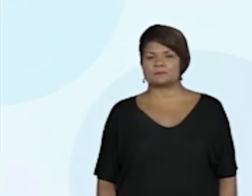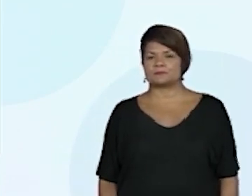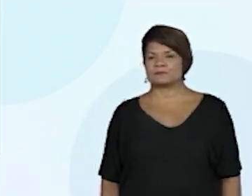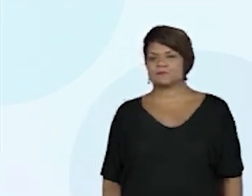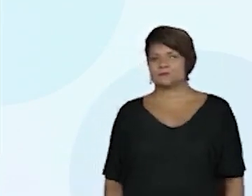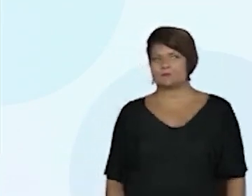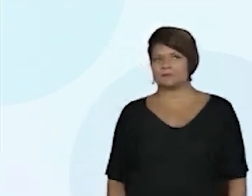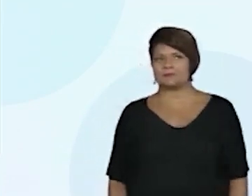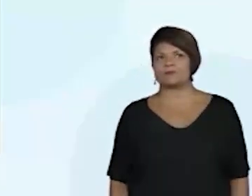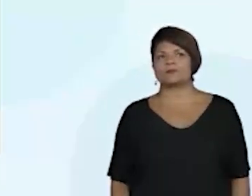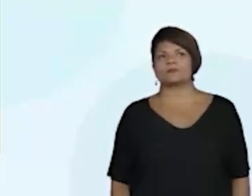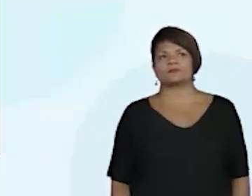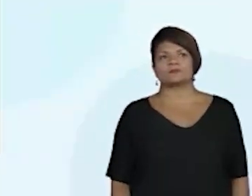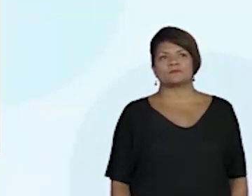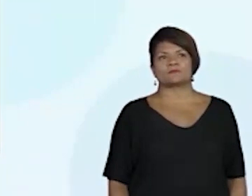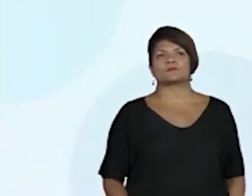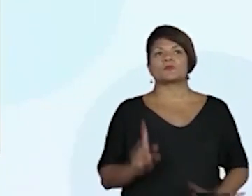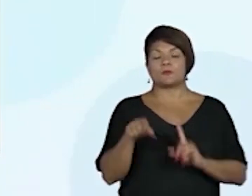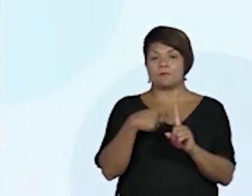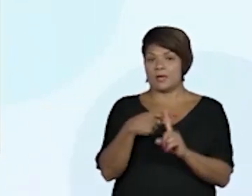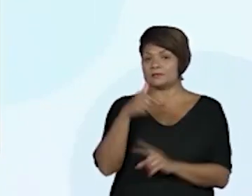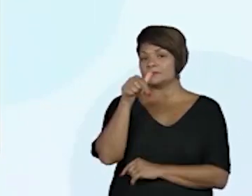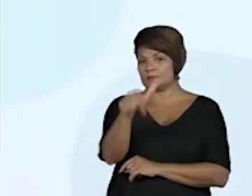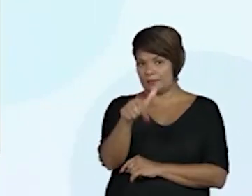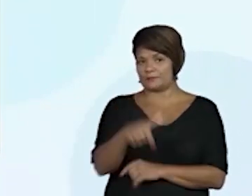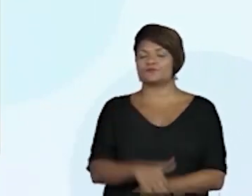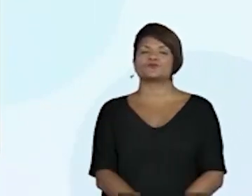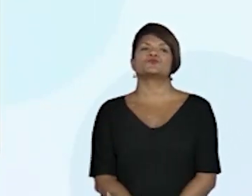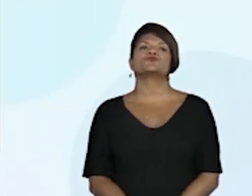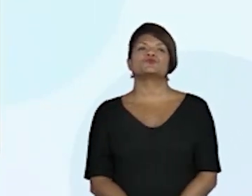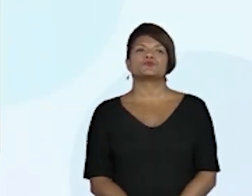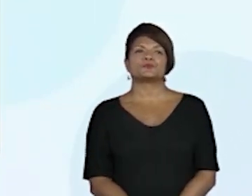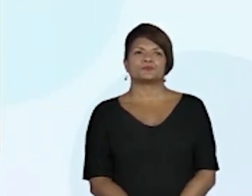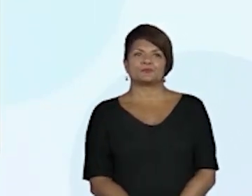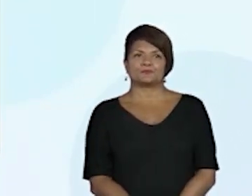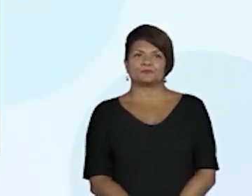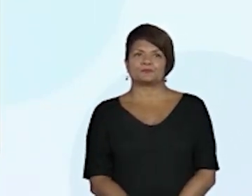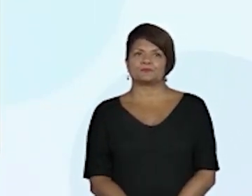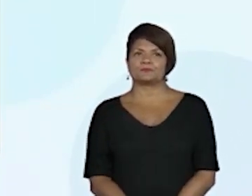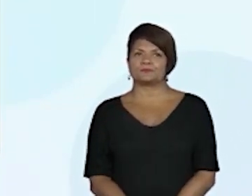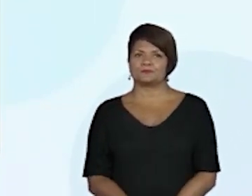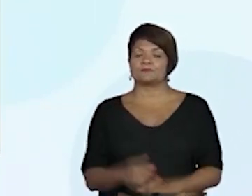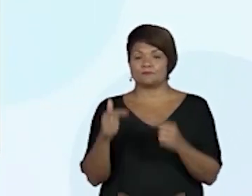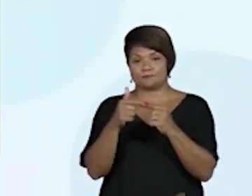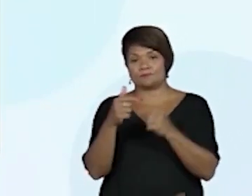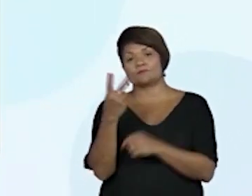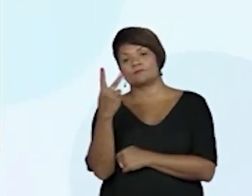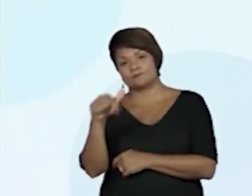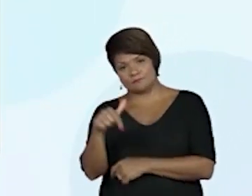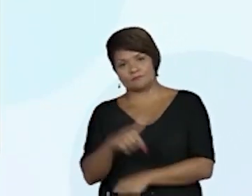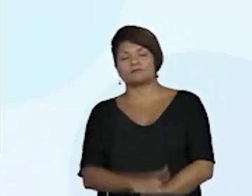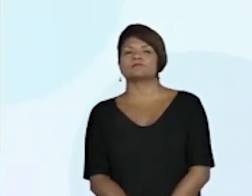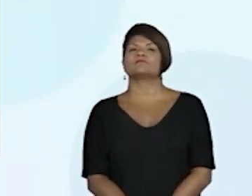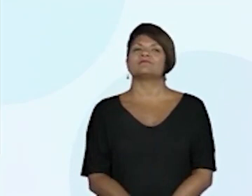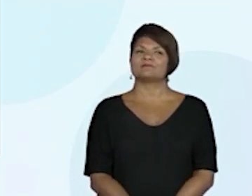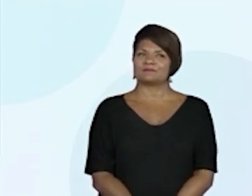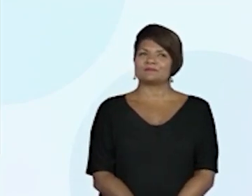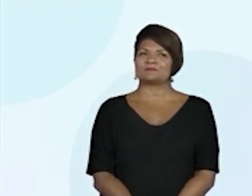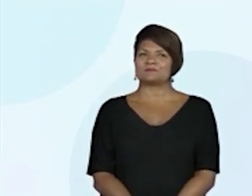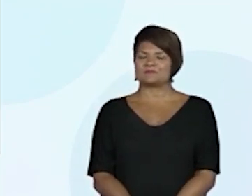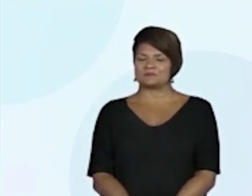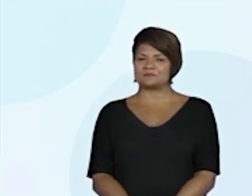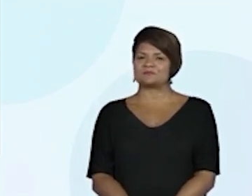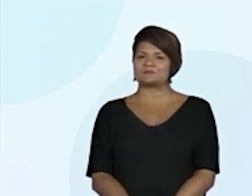Mais 10, mais 7. Dá 27?